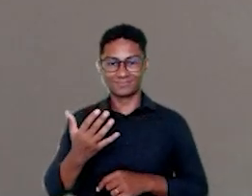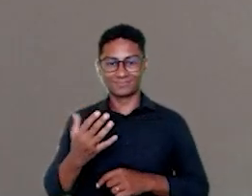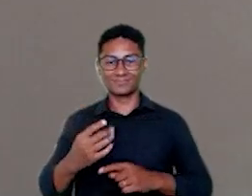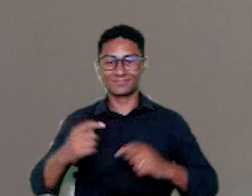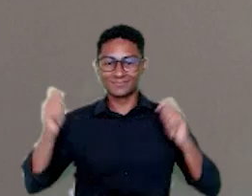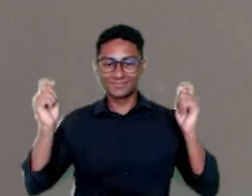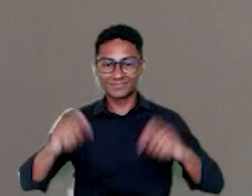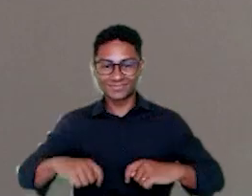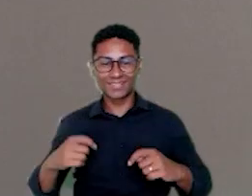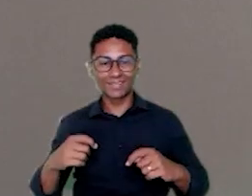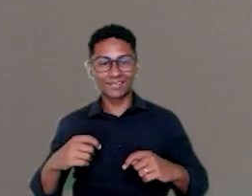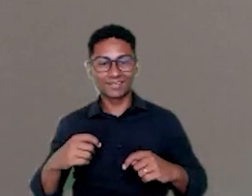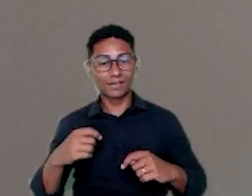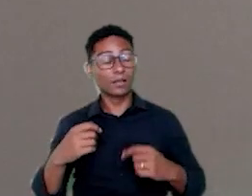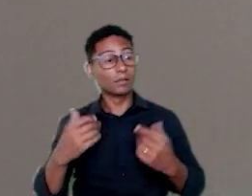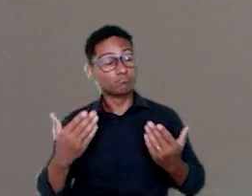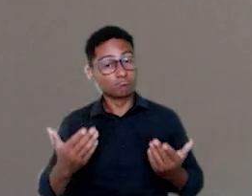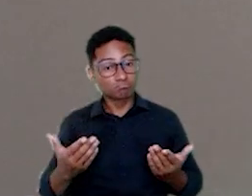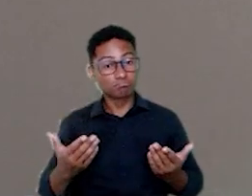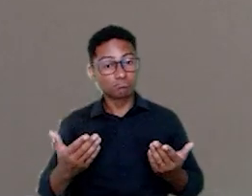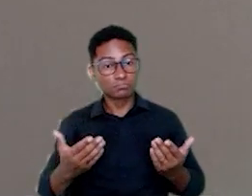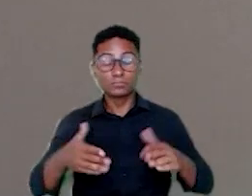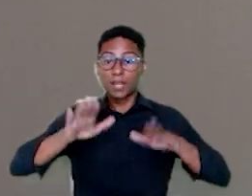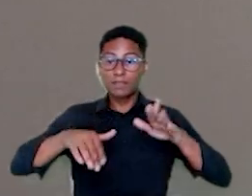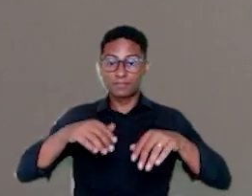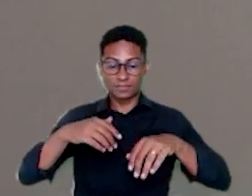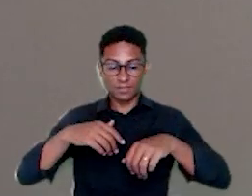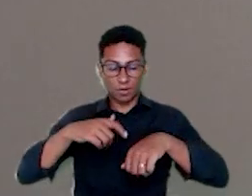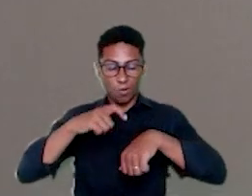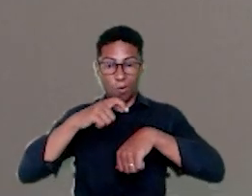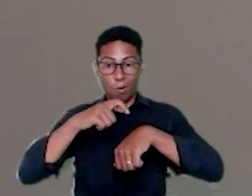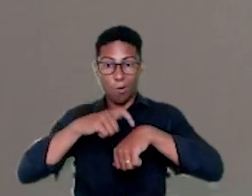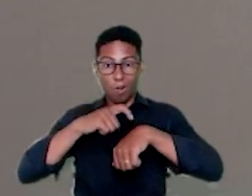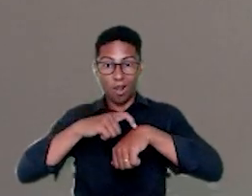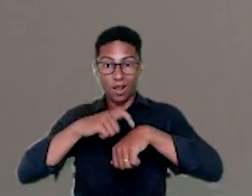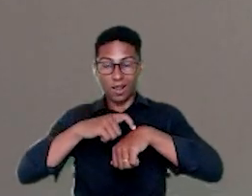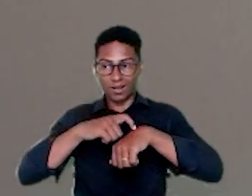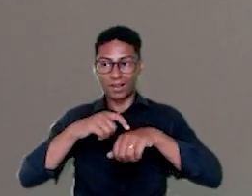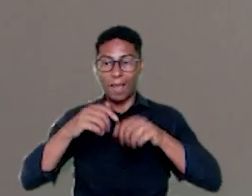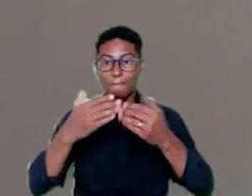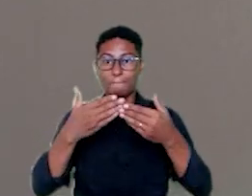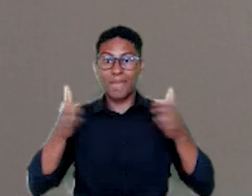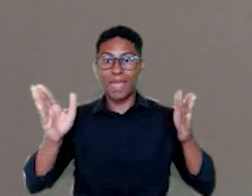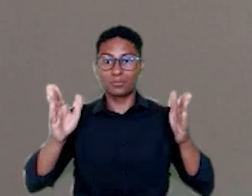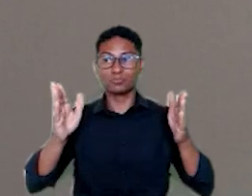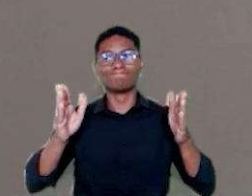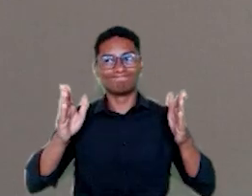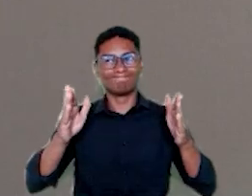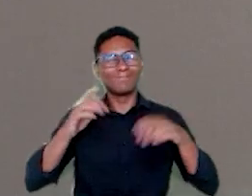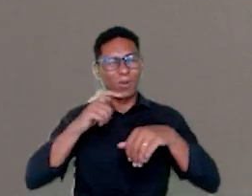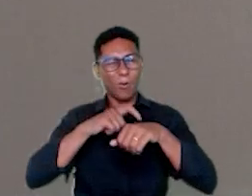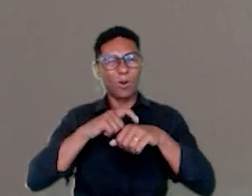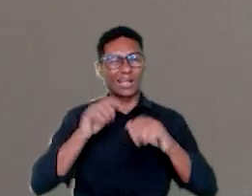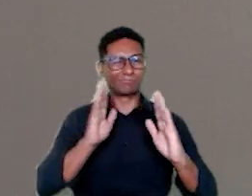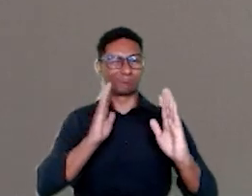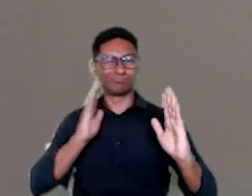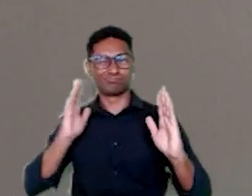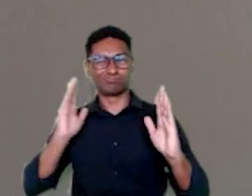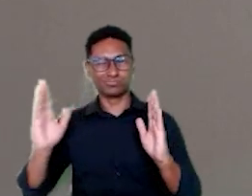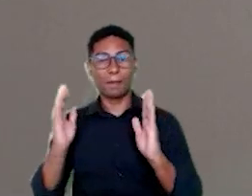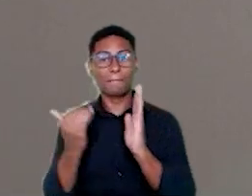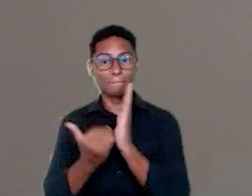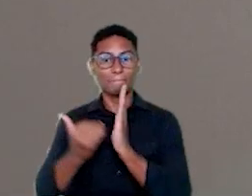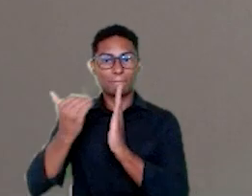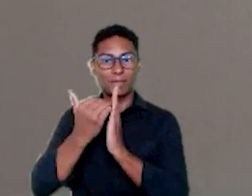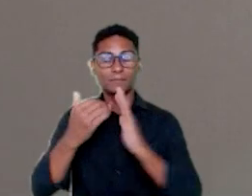Facilitar a entrega, às vezes estender o horário, fazer uma entrega fora de hora, né? Ter um motoboy, alguém que entregue alguma coisa para